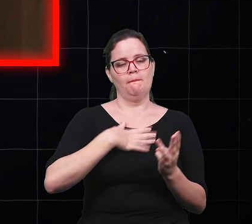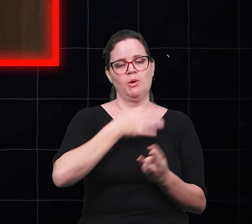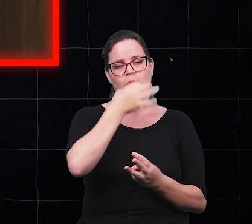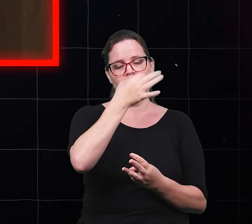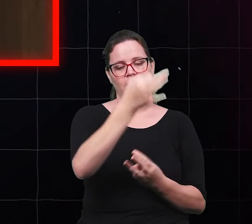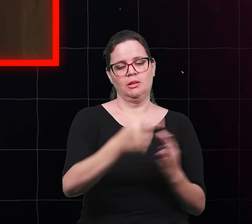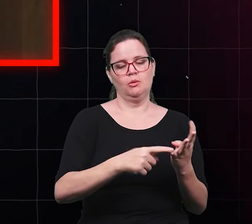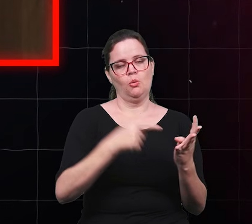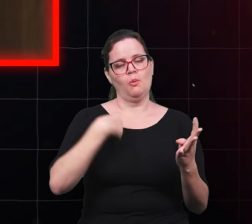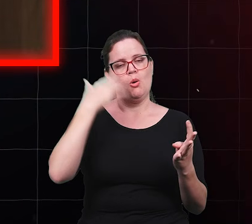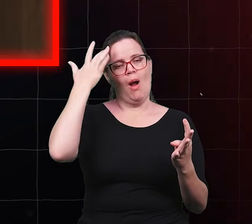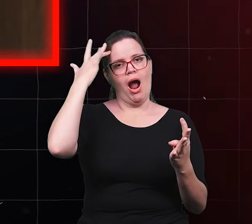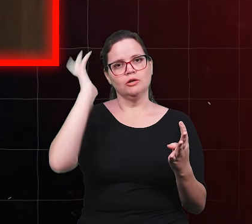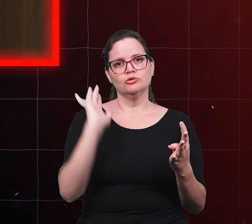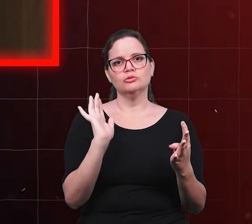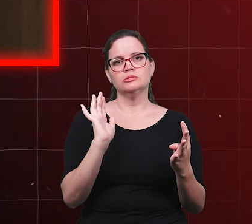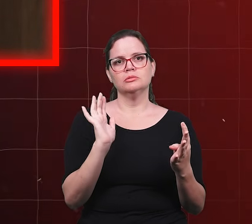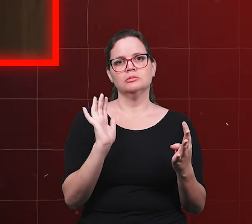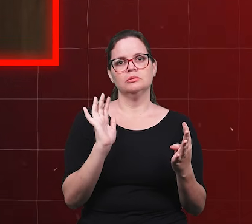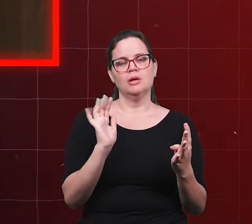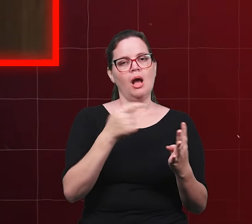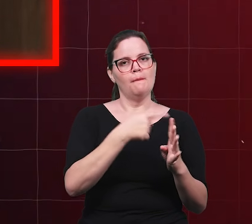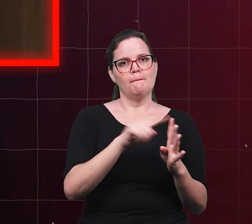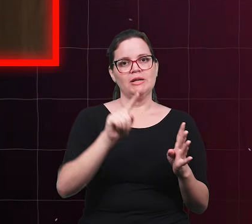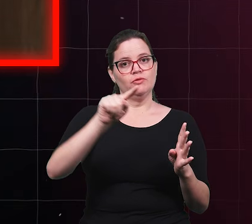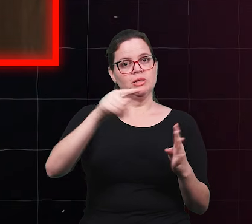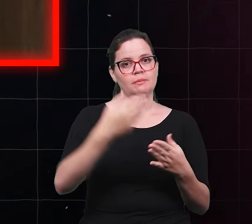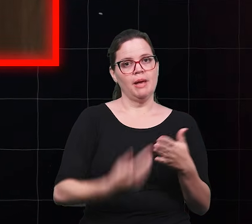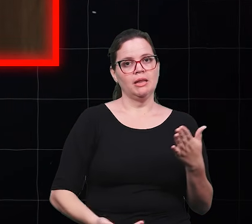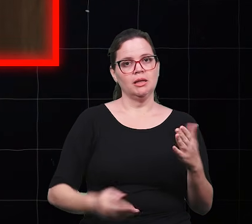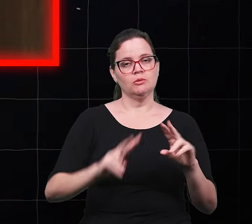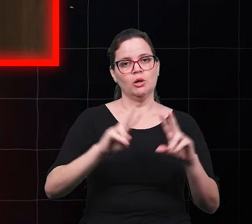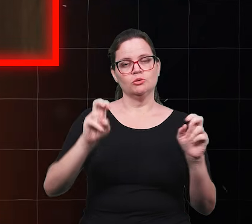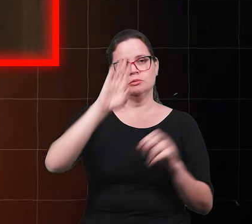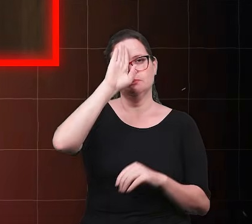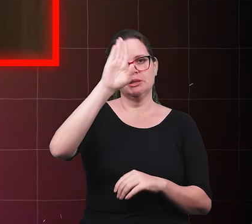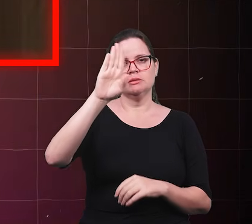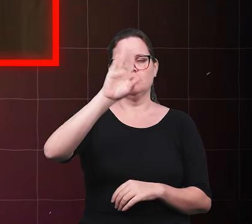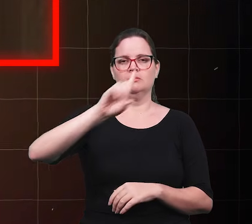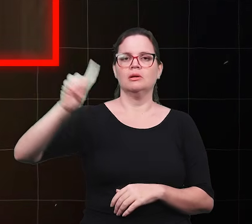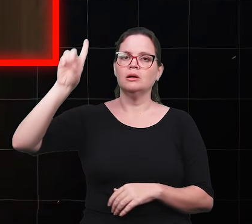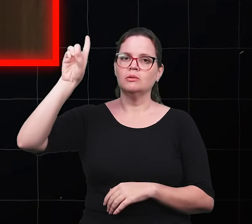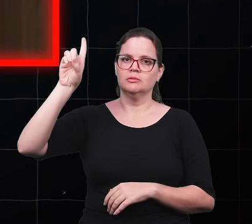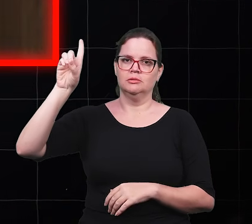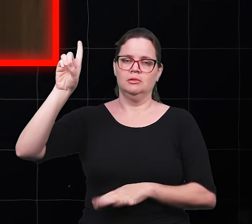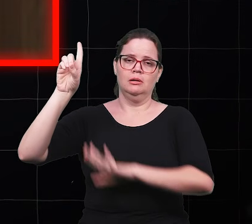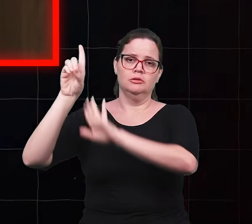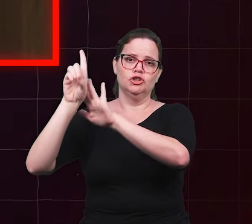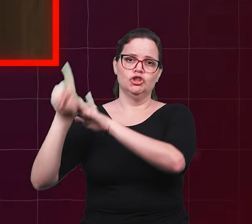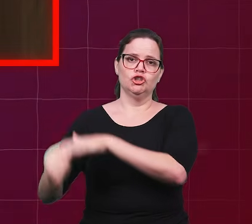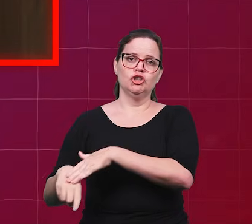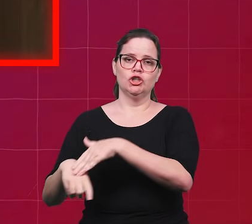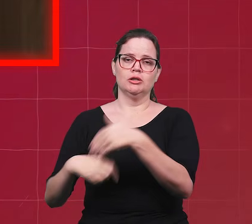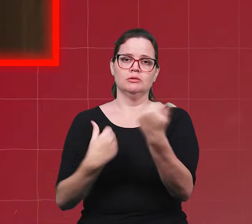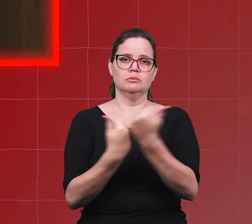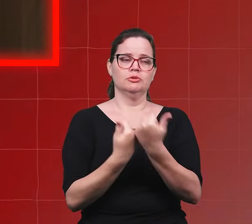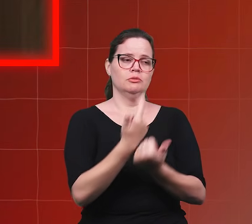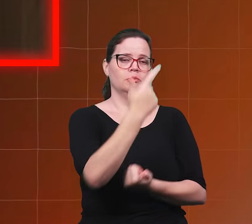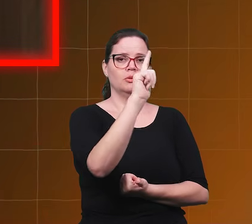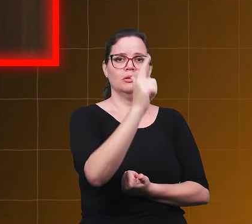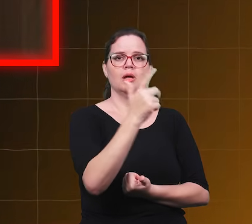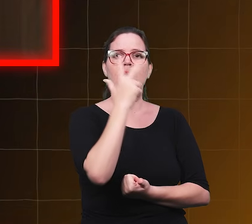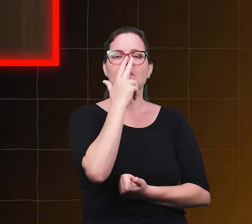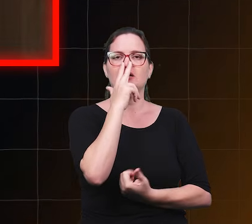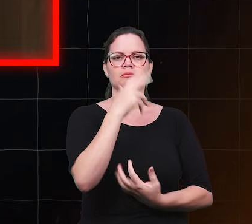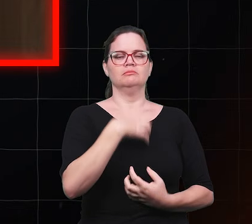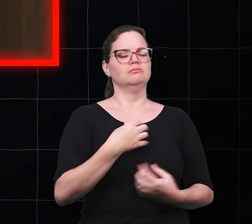lógicas, mas vai substituir o elemento espiritual que vem de Deus por qualquer outra coisa, gerando uma falsa